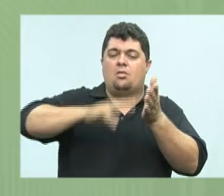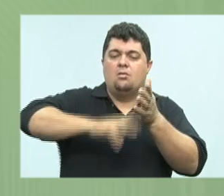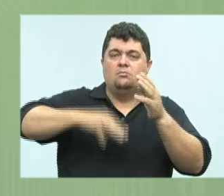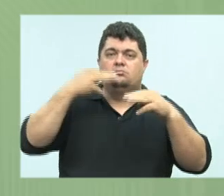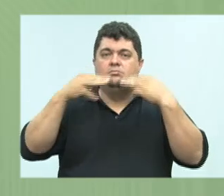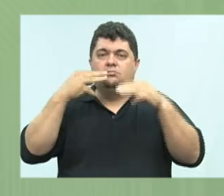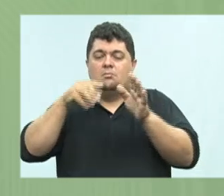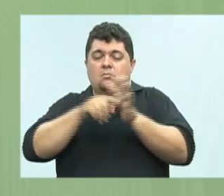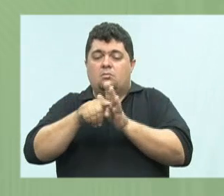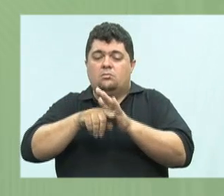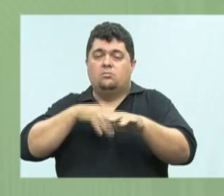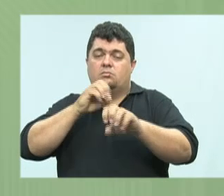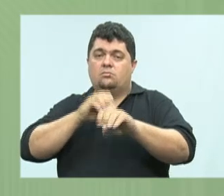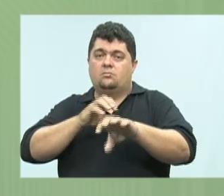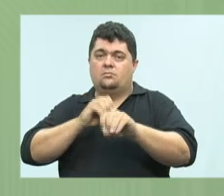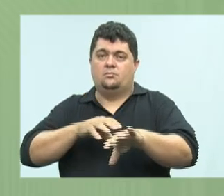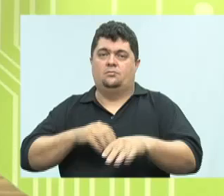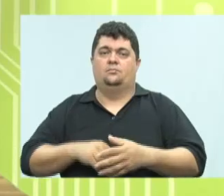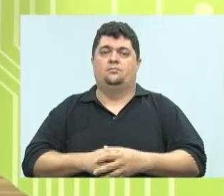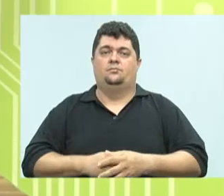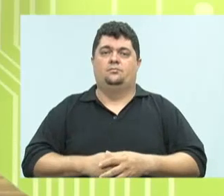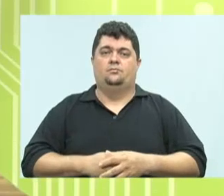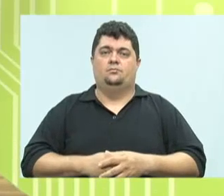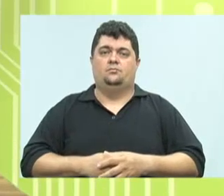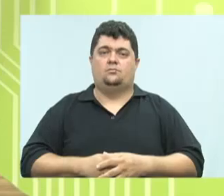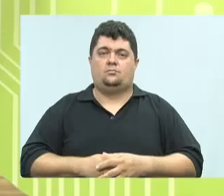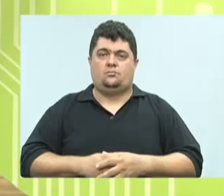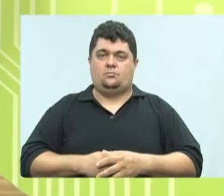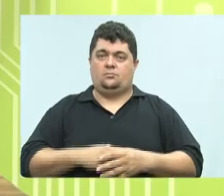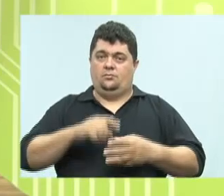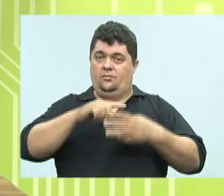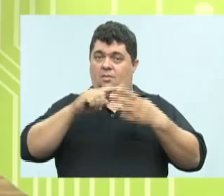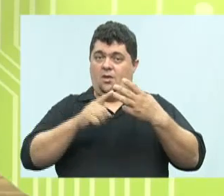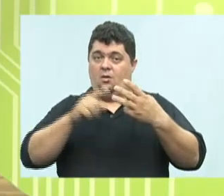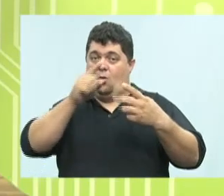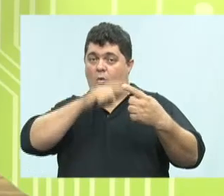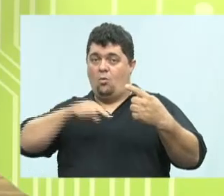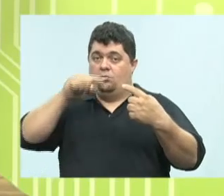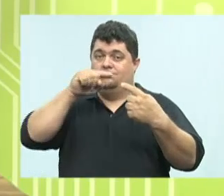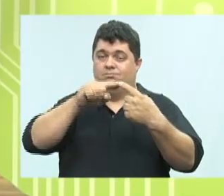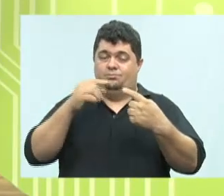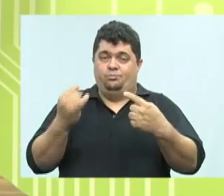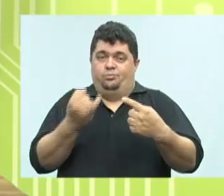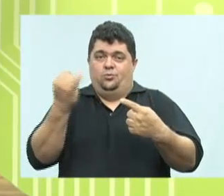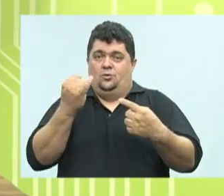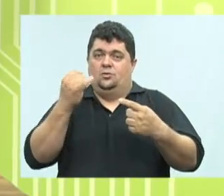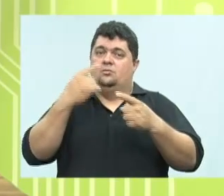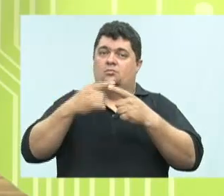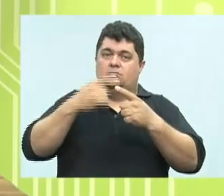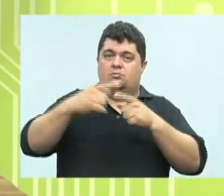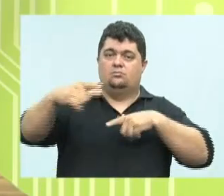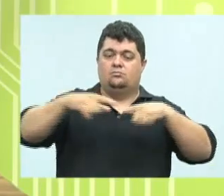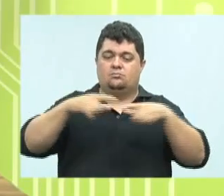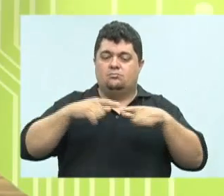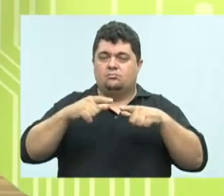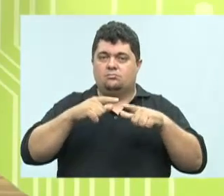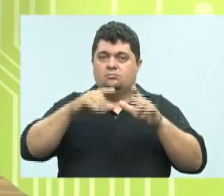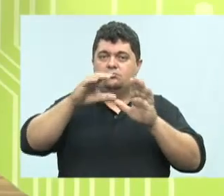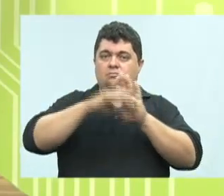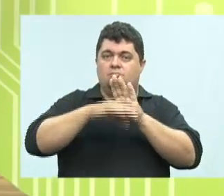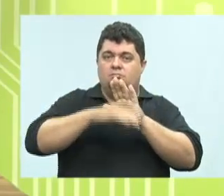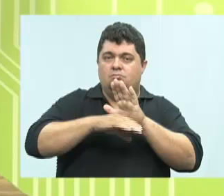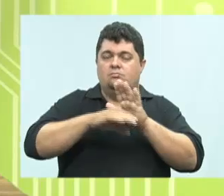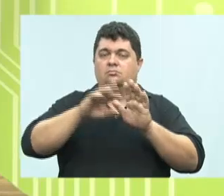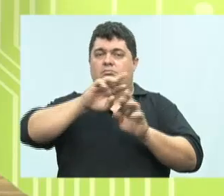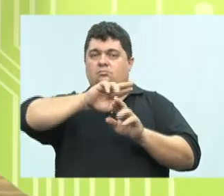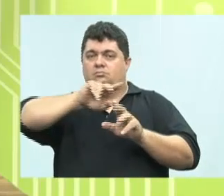educação. Então, nós temos aí 3 objetivos para que nós possamos